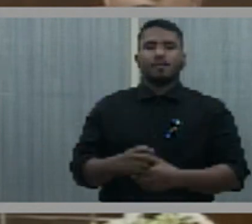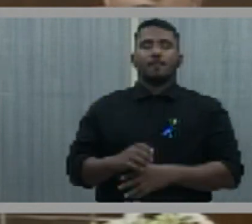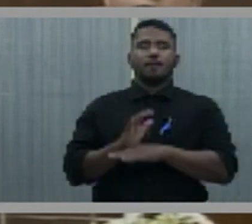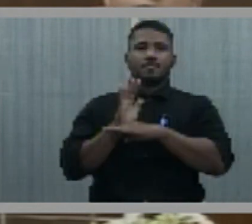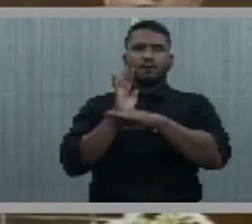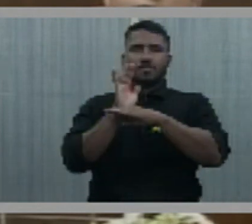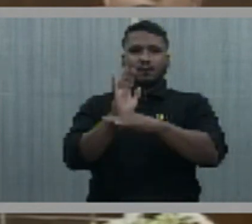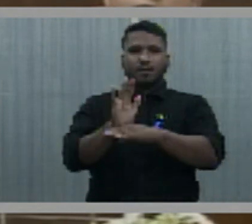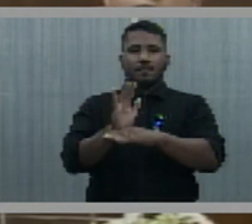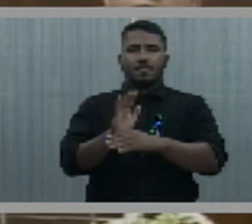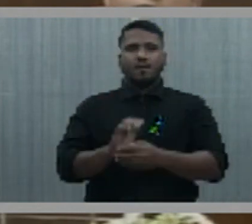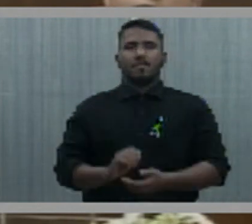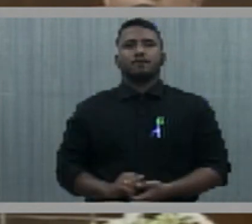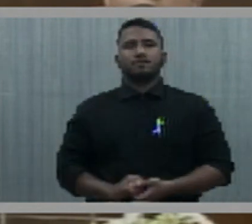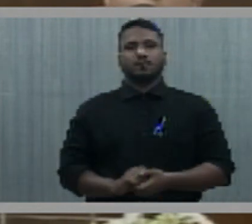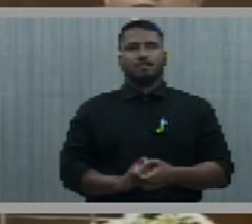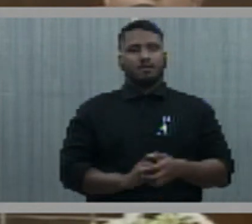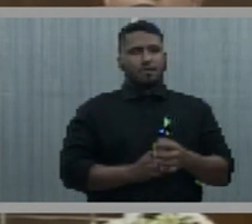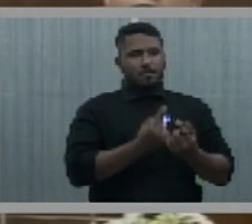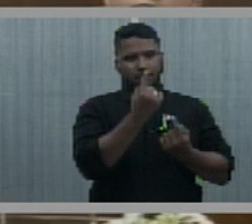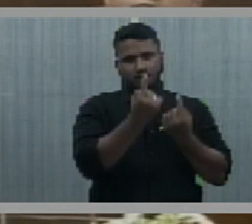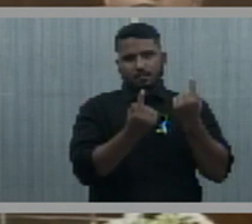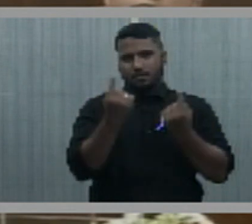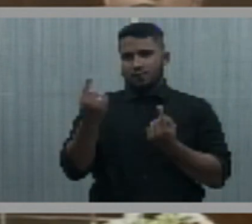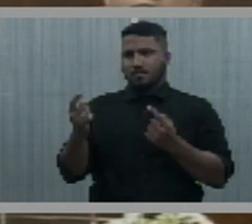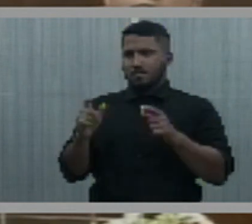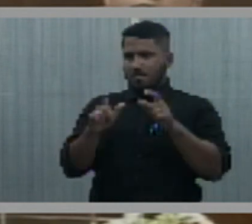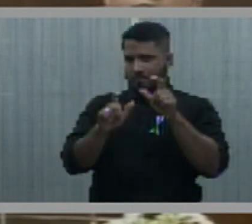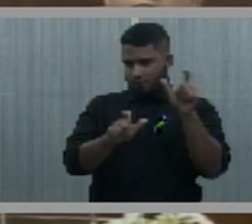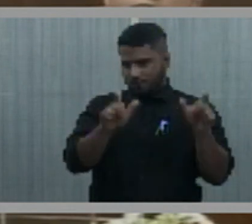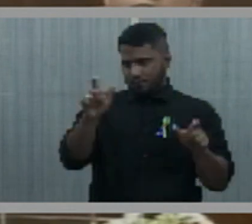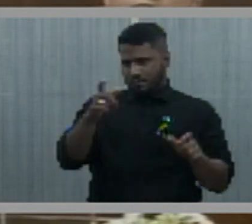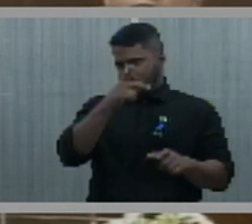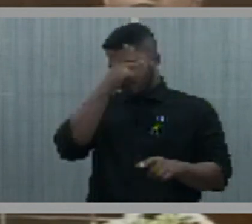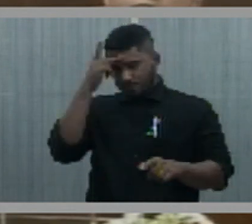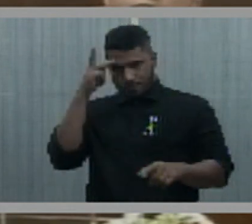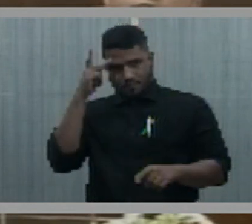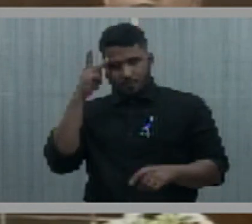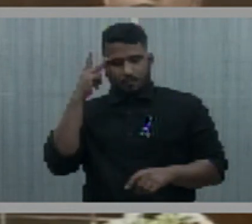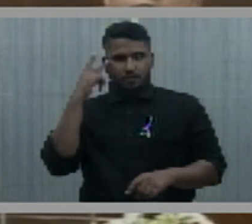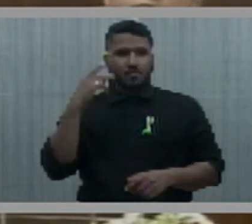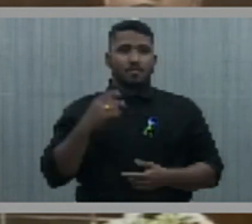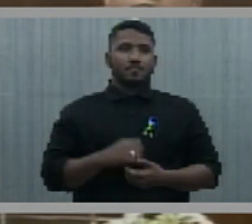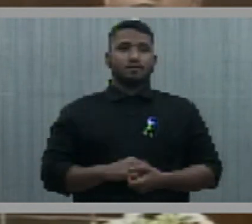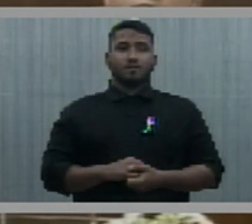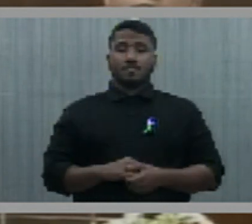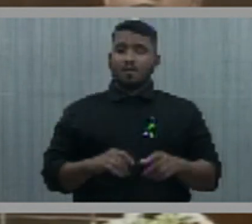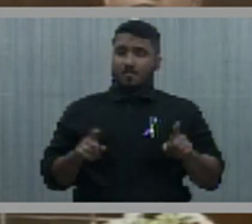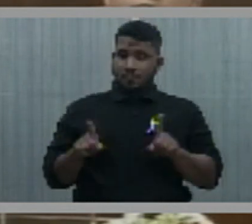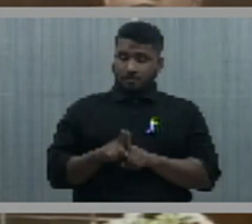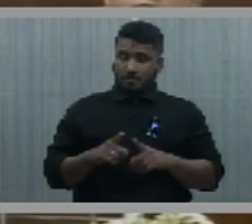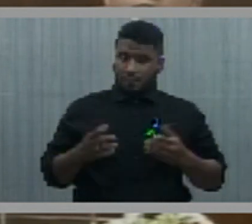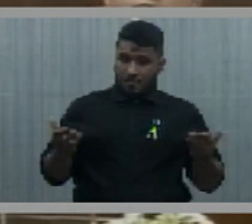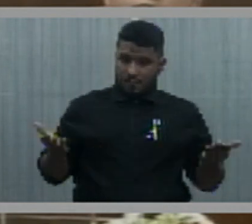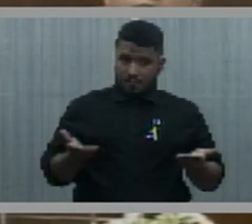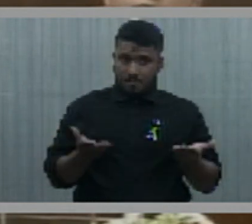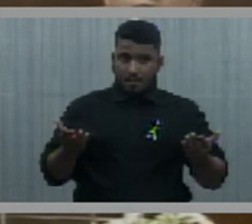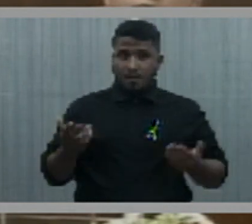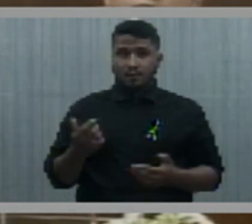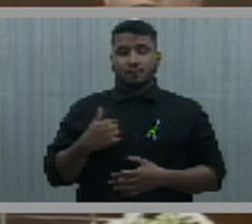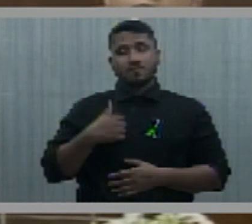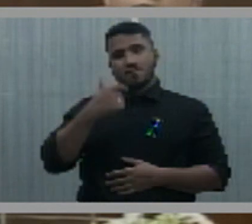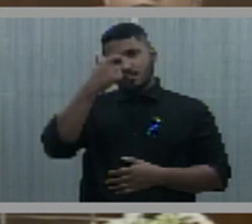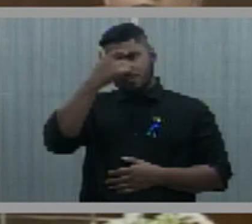socorro para cada um desses meus irmãos. Em particular, me coloco hoje,